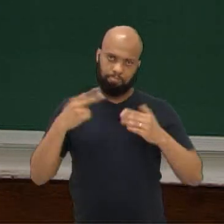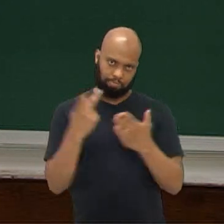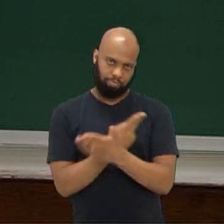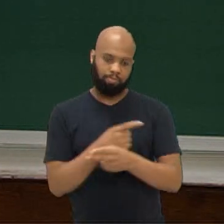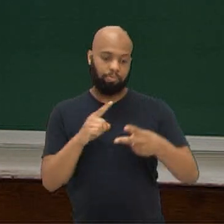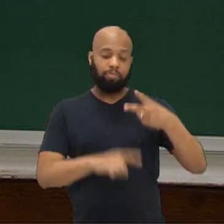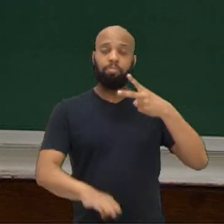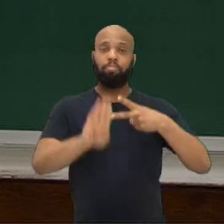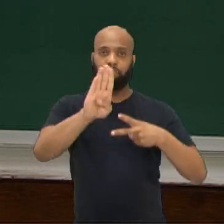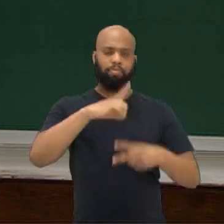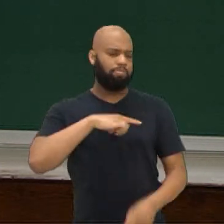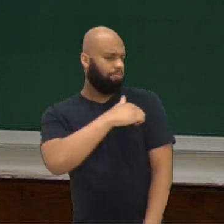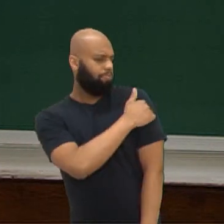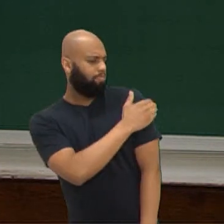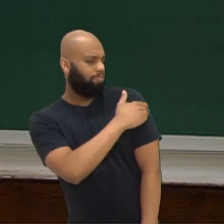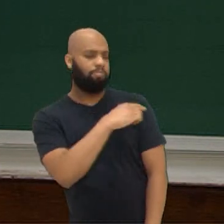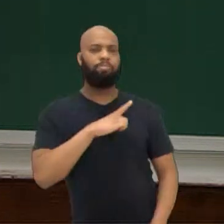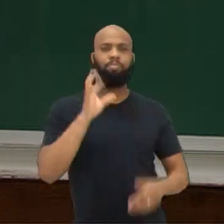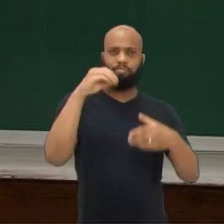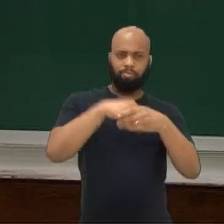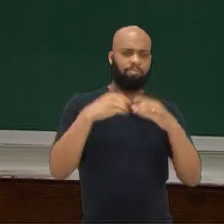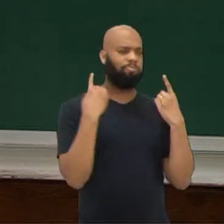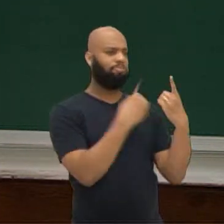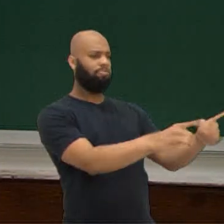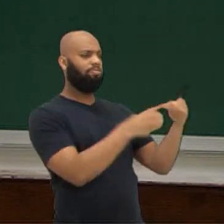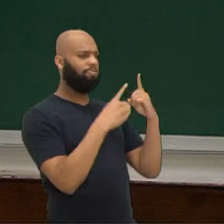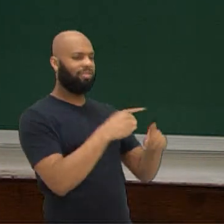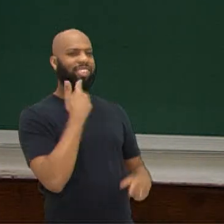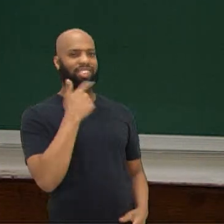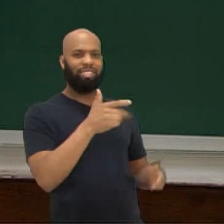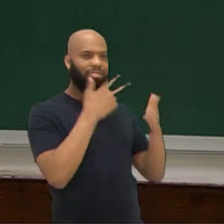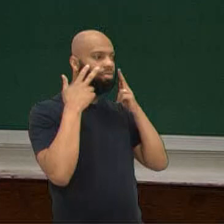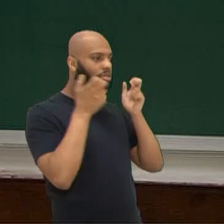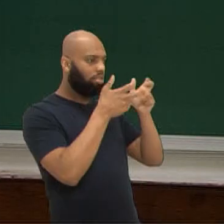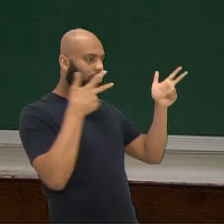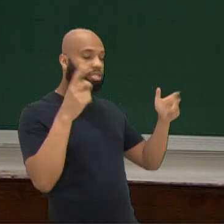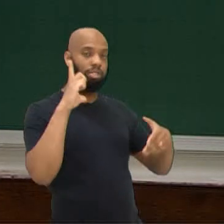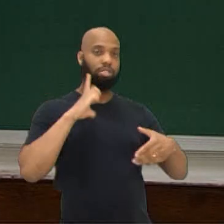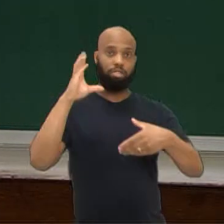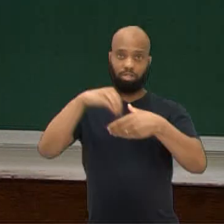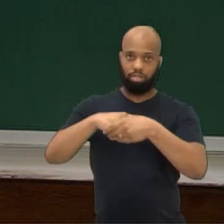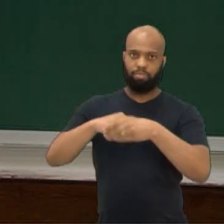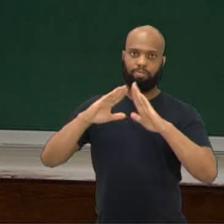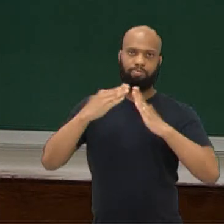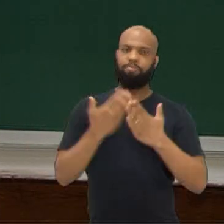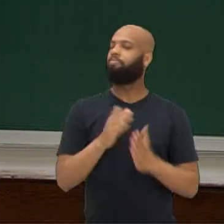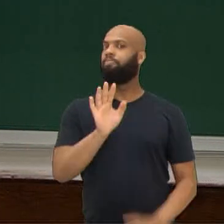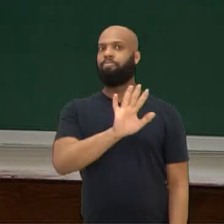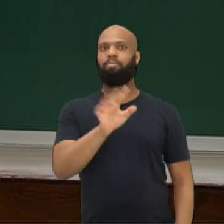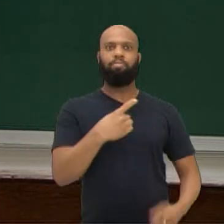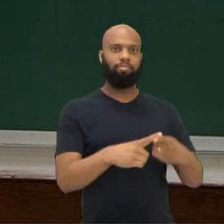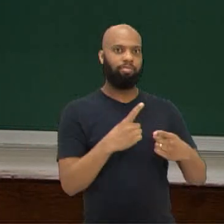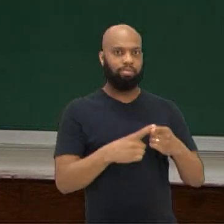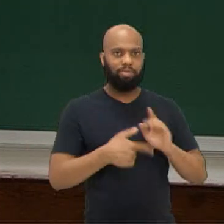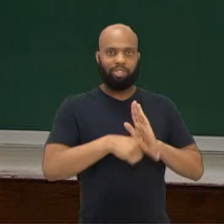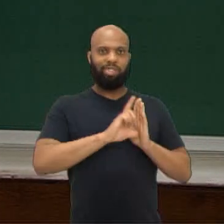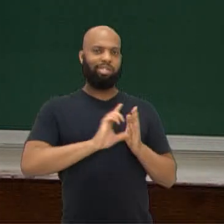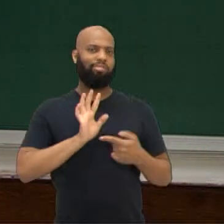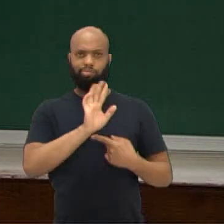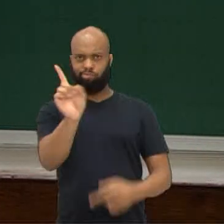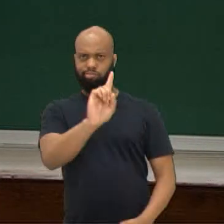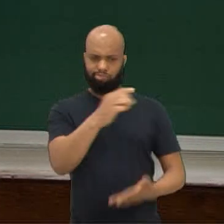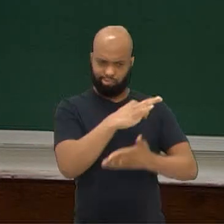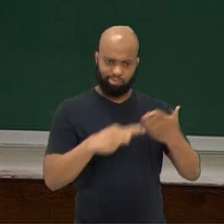B. Preconceito existente contra o Guarani, principalmente nas escolas. Naquele fragmento não traz essa informação. Talvez o preconceito